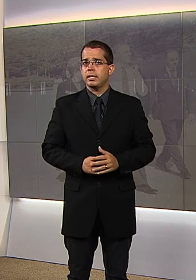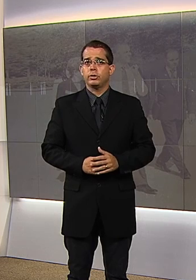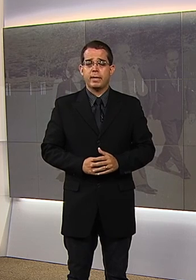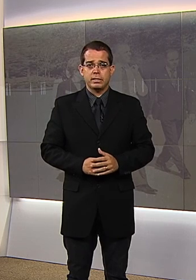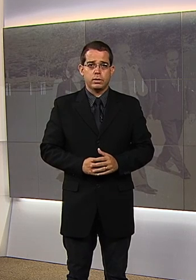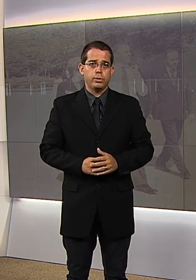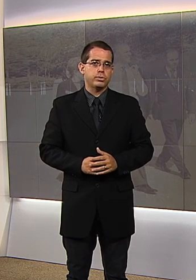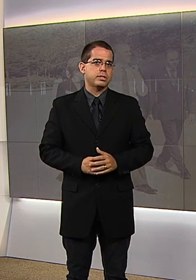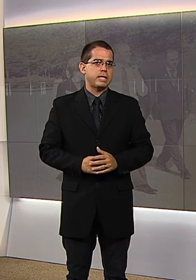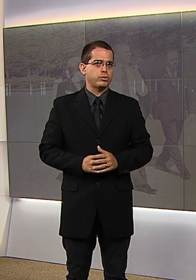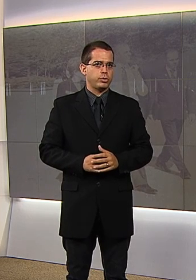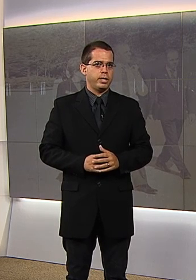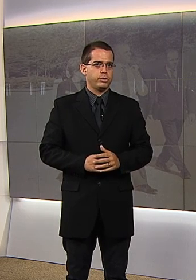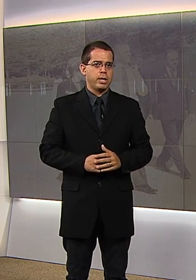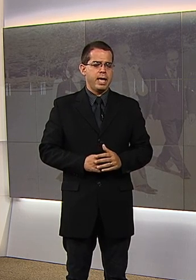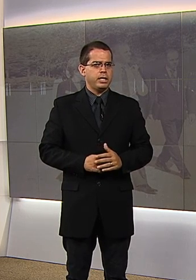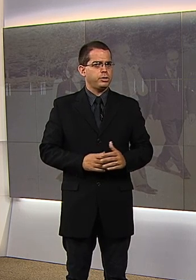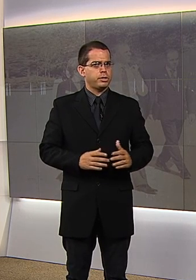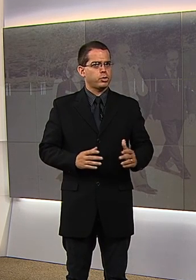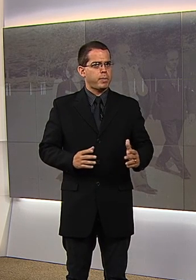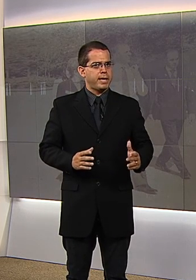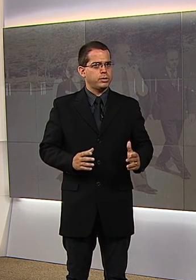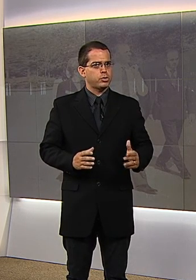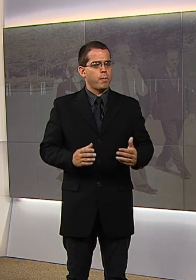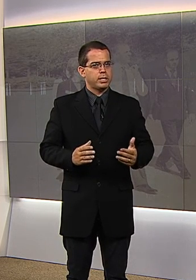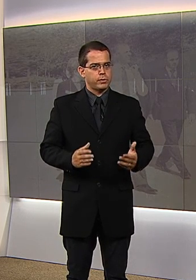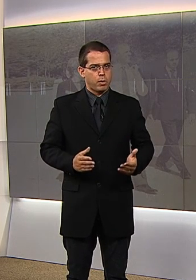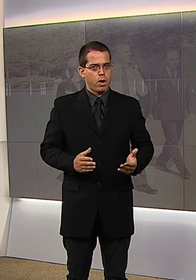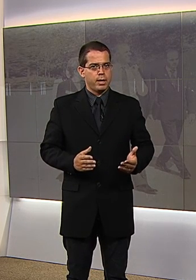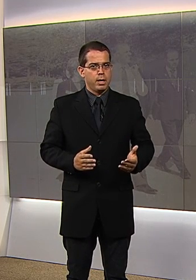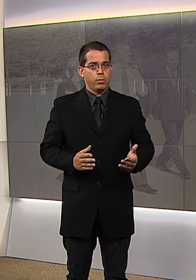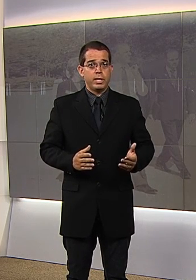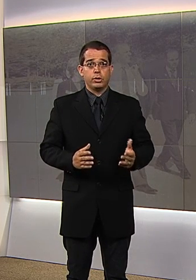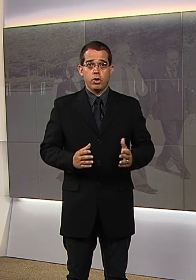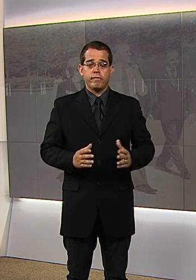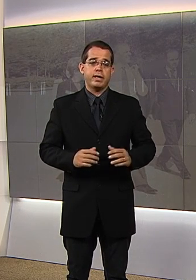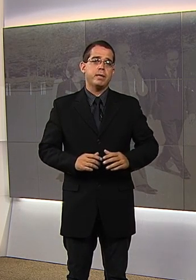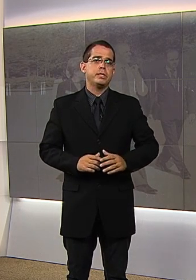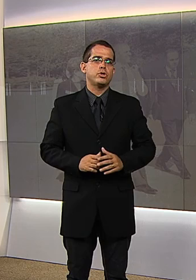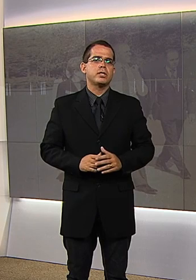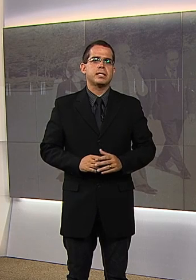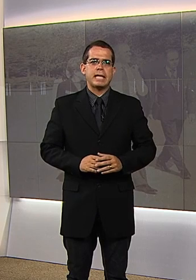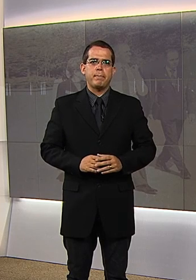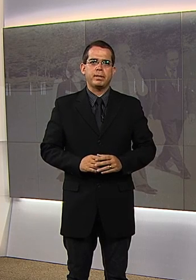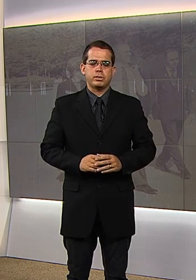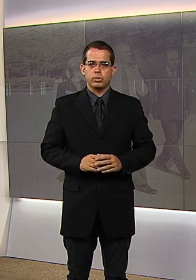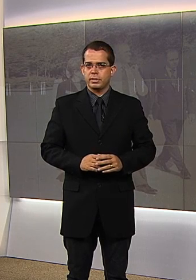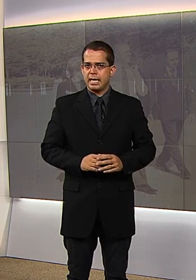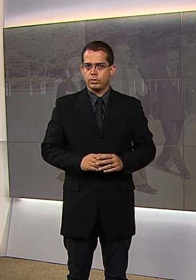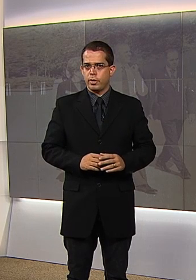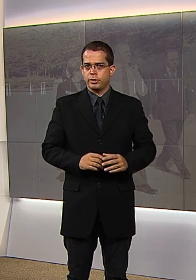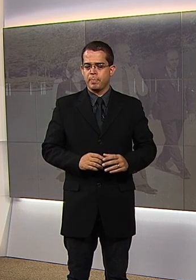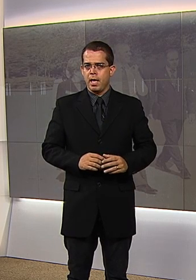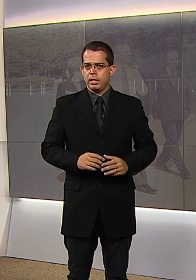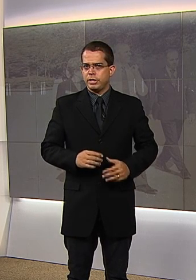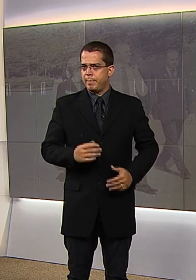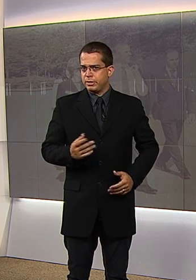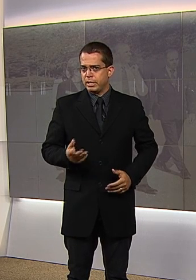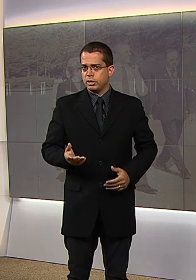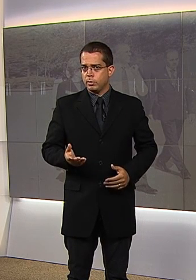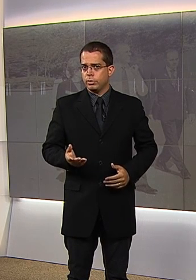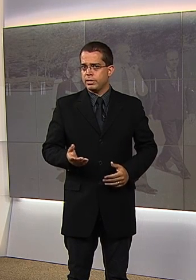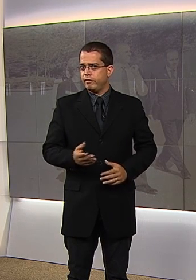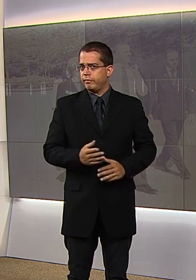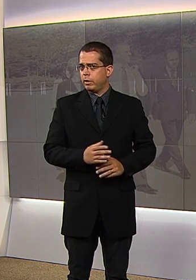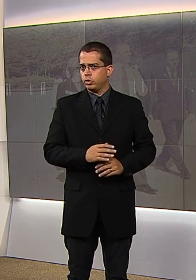entre o brasil e os estados unidos e disse que os países começam agora uma nova e ambiciosa etapa nas suas relações já a